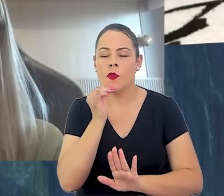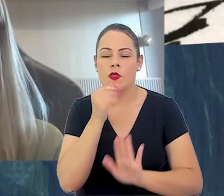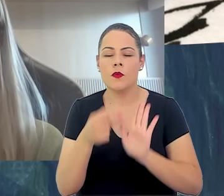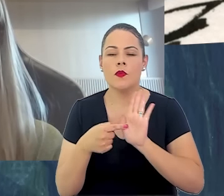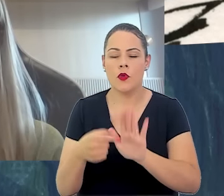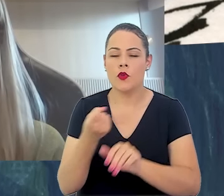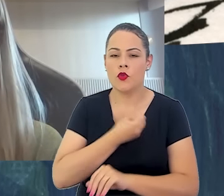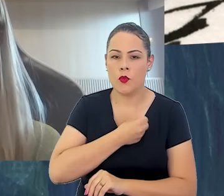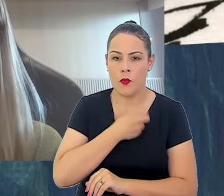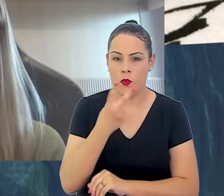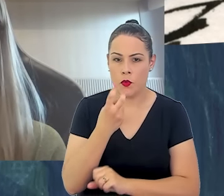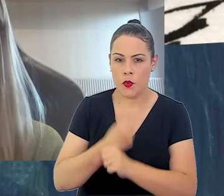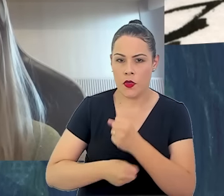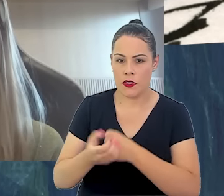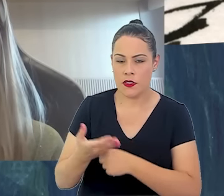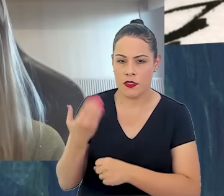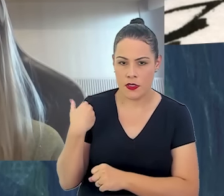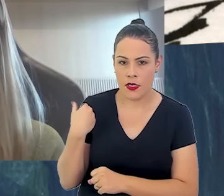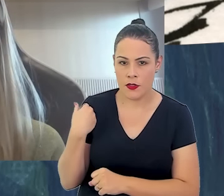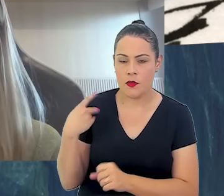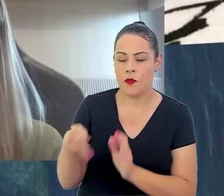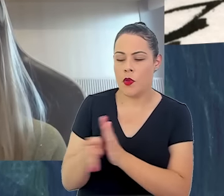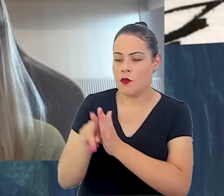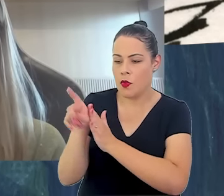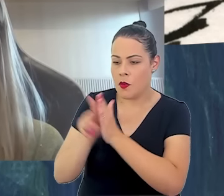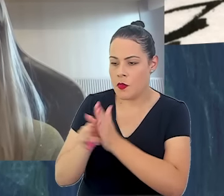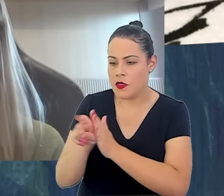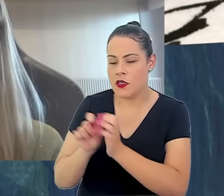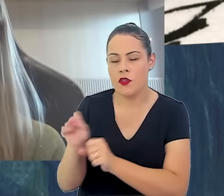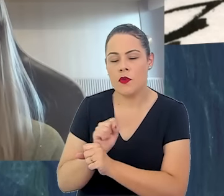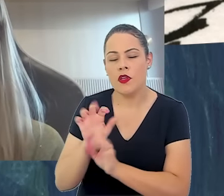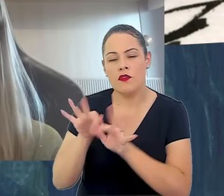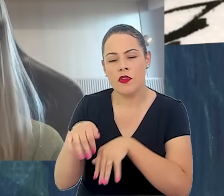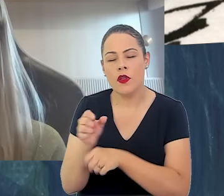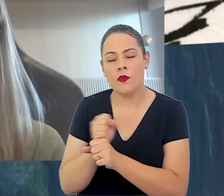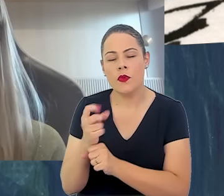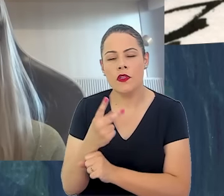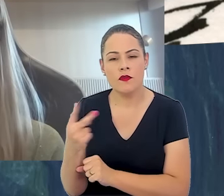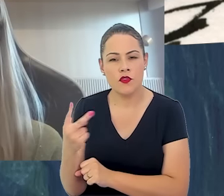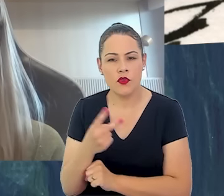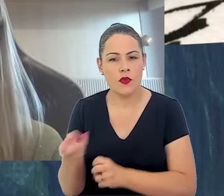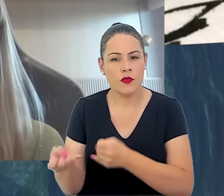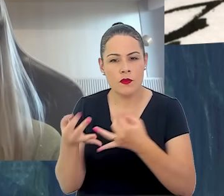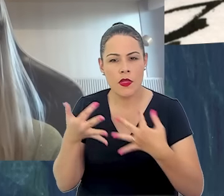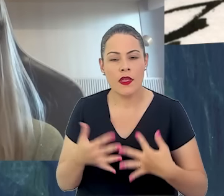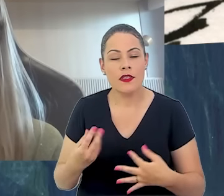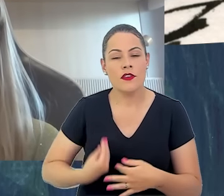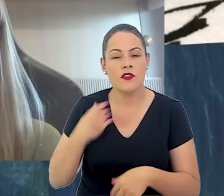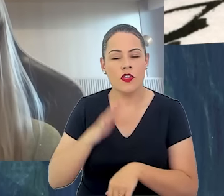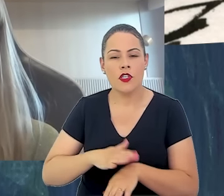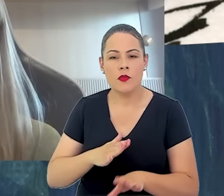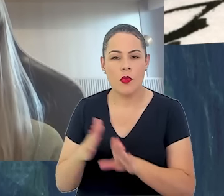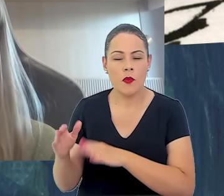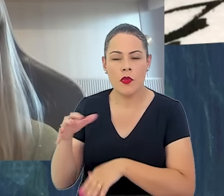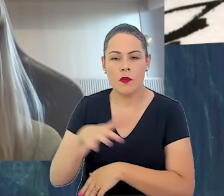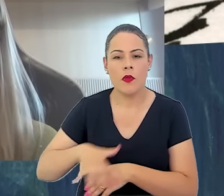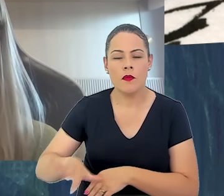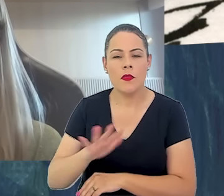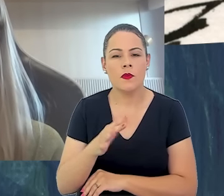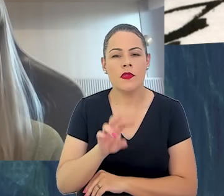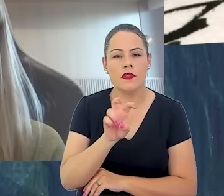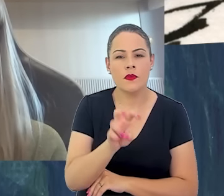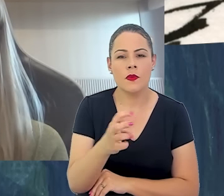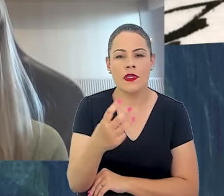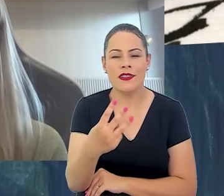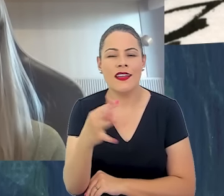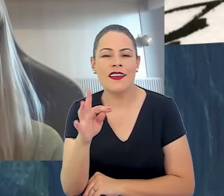isso. Há 2 anos, a Bloomberg fez um estudo, né, no final de 2022, e publicou que existiam, naquele momento, no mercado, cerca